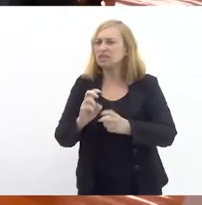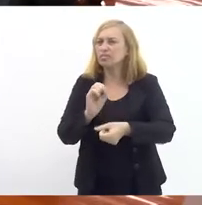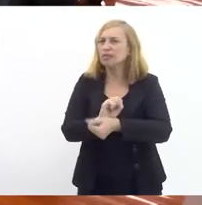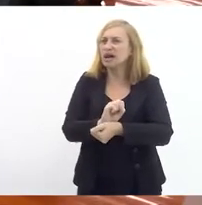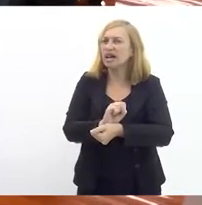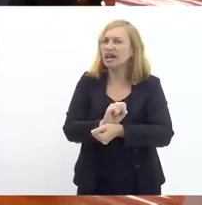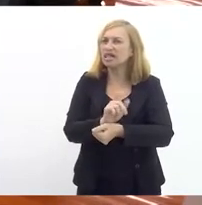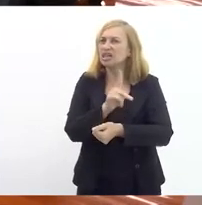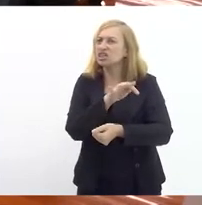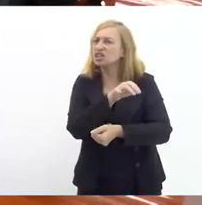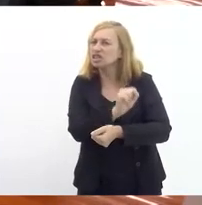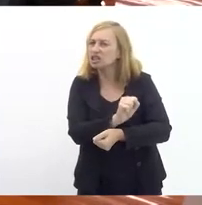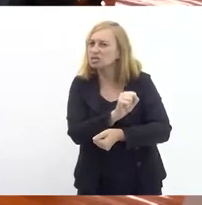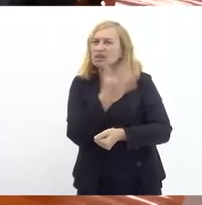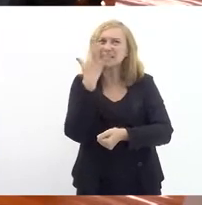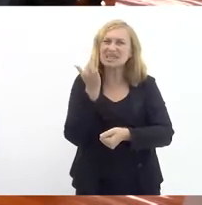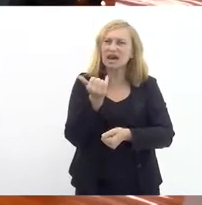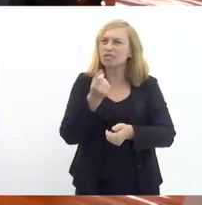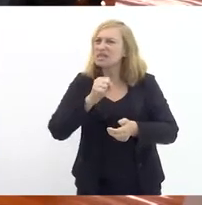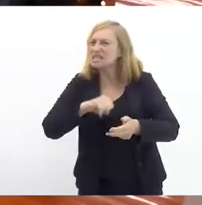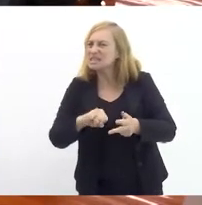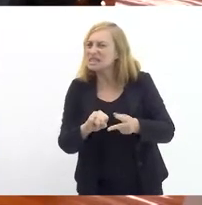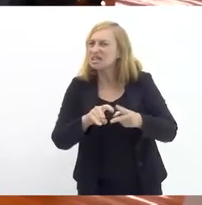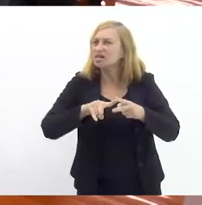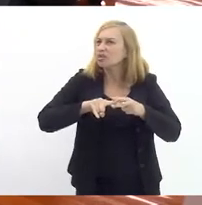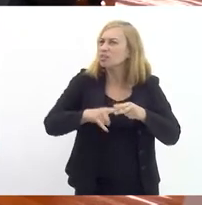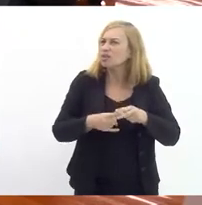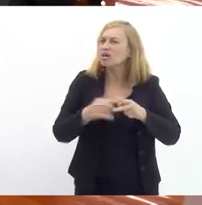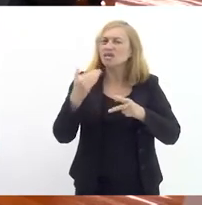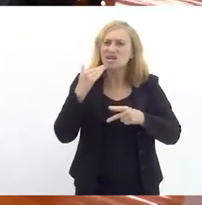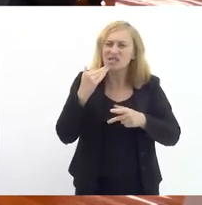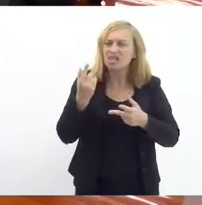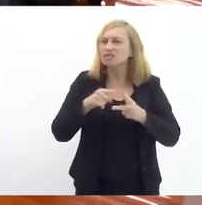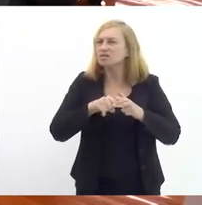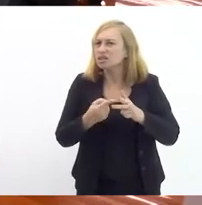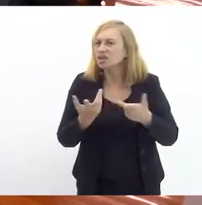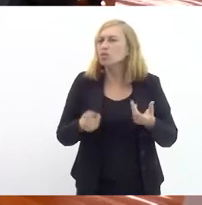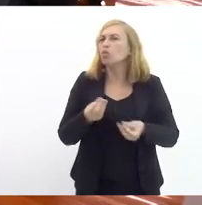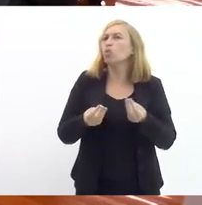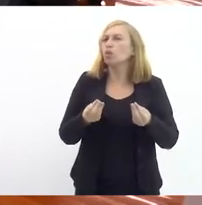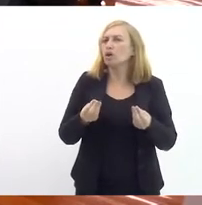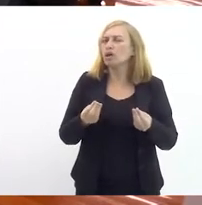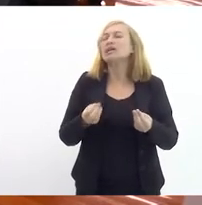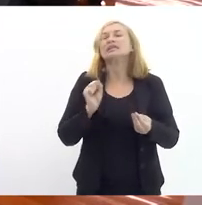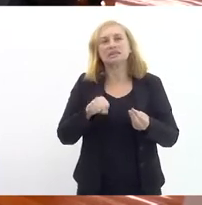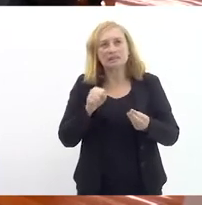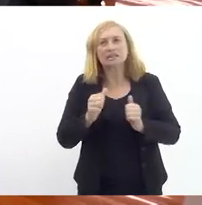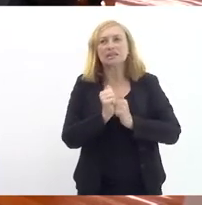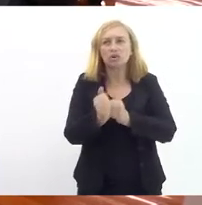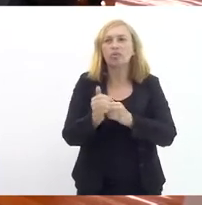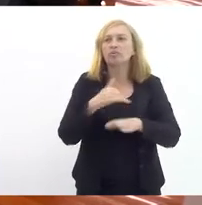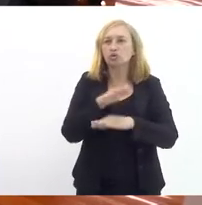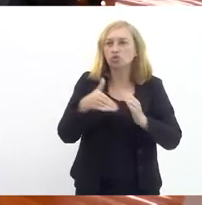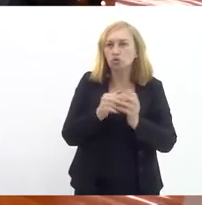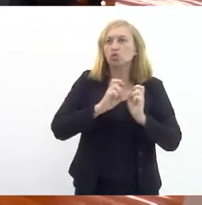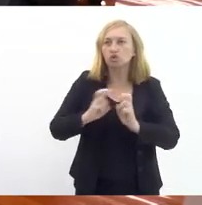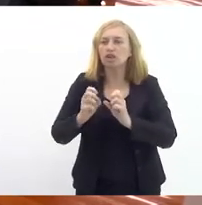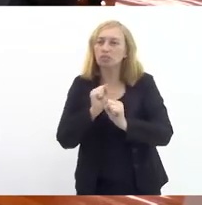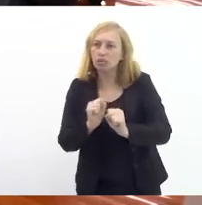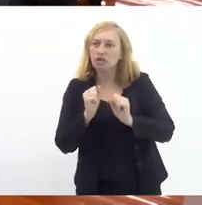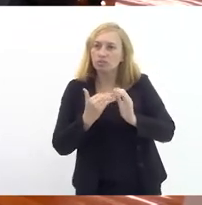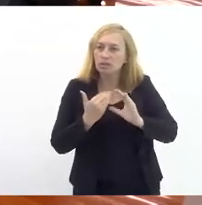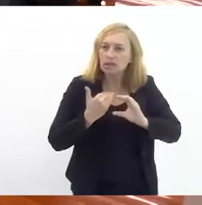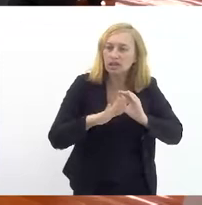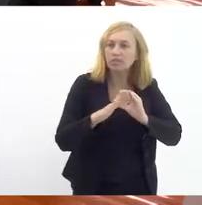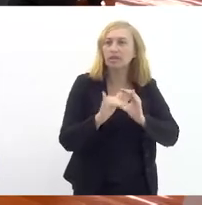A Getrans sabe se eles estão em manutenção, se estão apenas abandonados, enfim. Acompanhamos todos esses trens e podemos encaminhar o